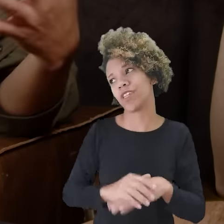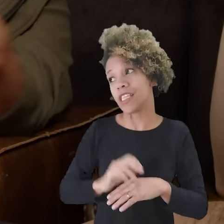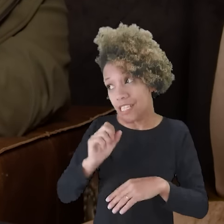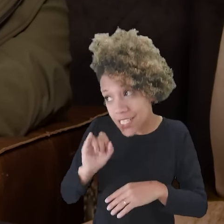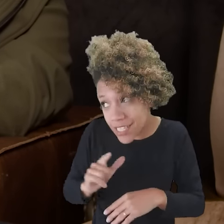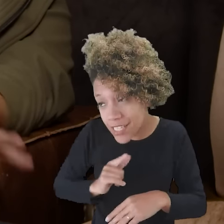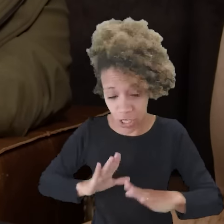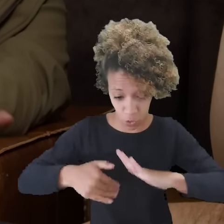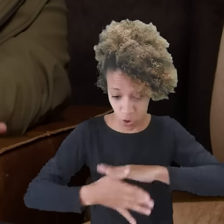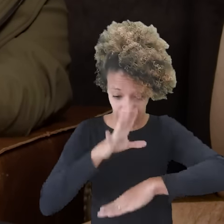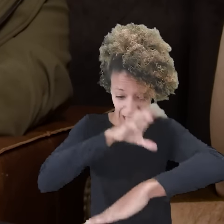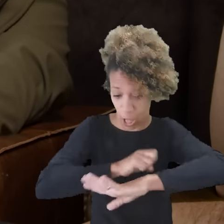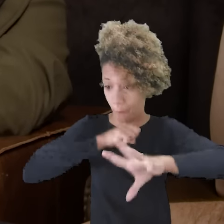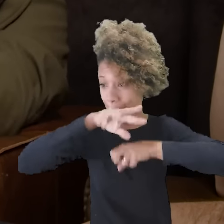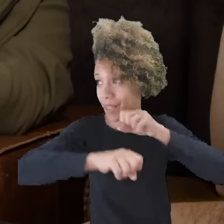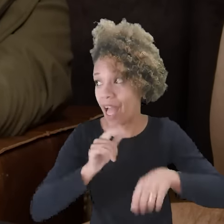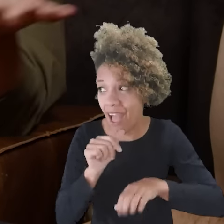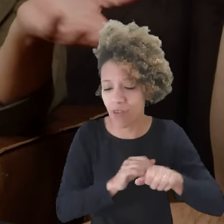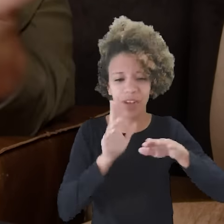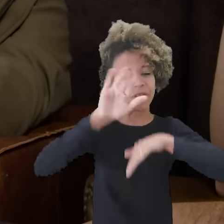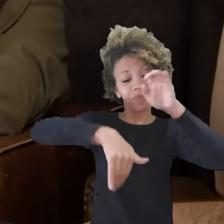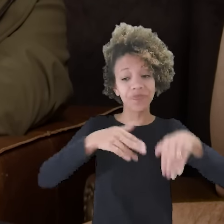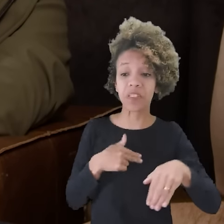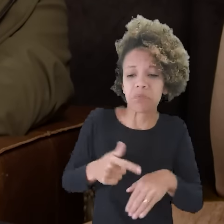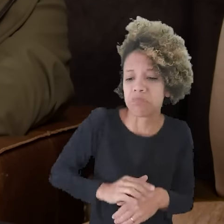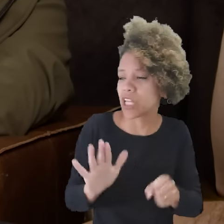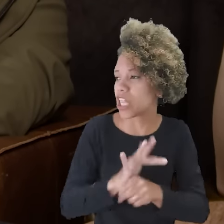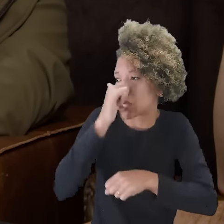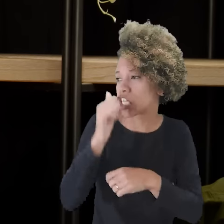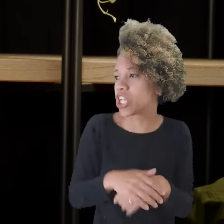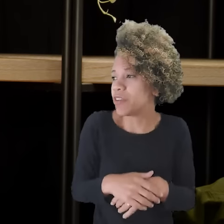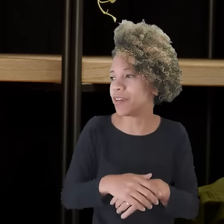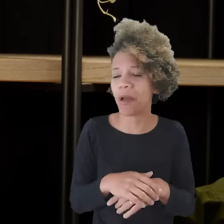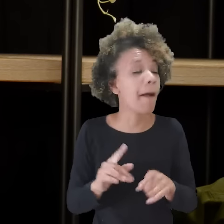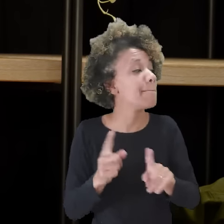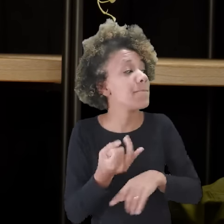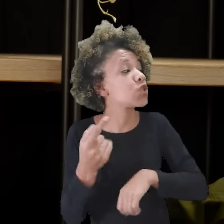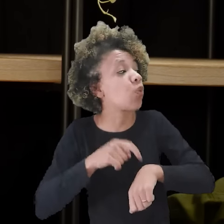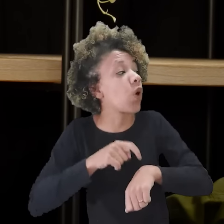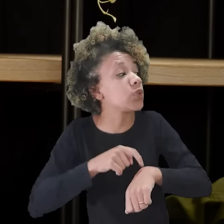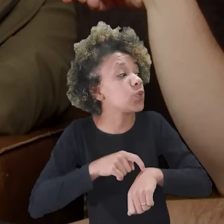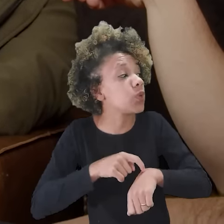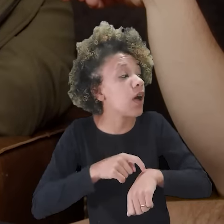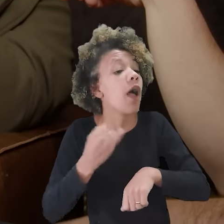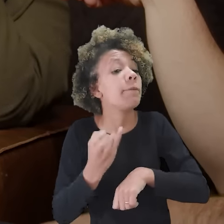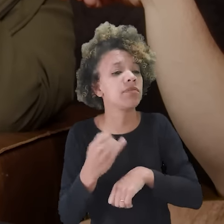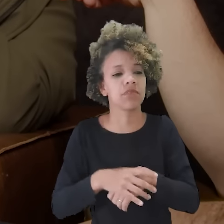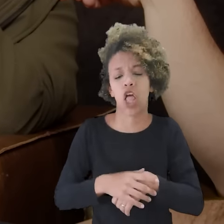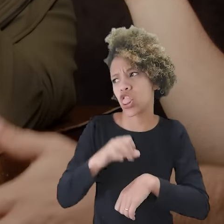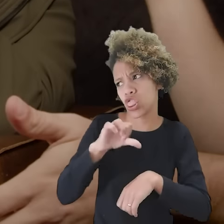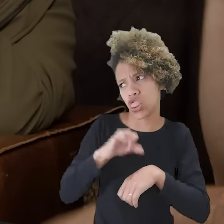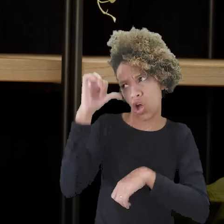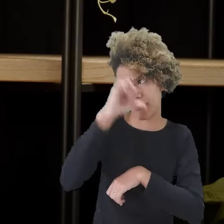tendo um tubarão comendo gente a água na na aí tu pula Fala aí já tá cheio mas quanto tempo foi essa pergunta é muito importante 9